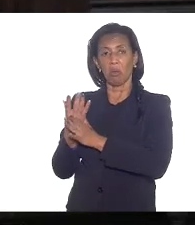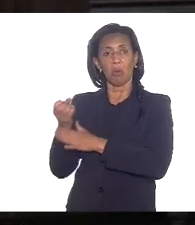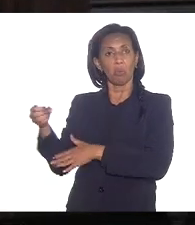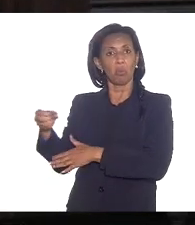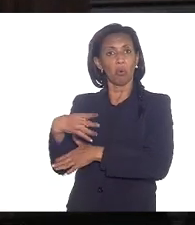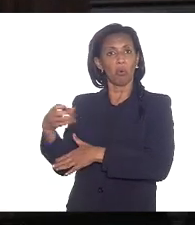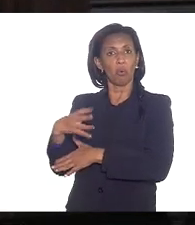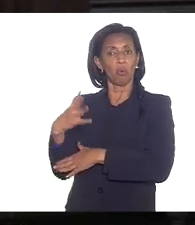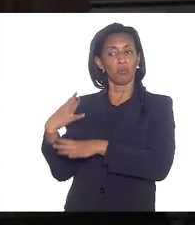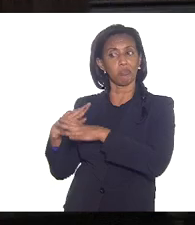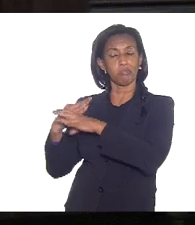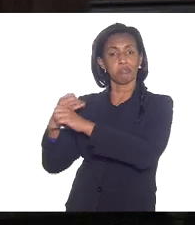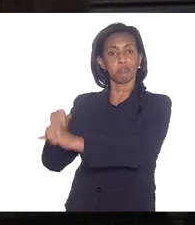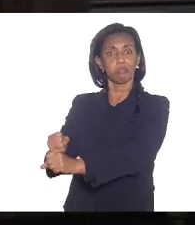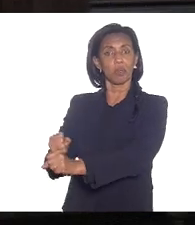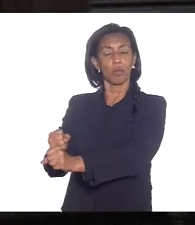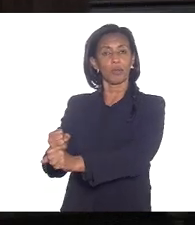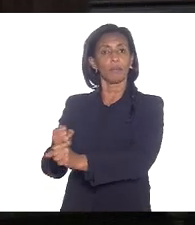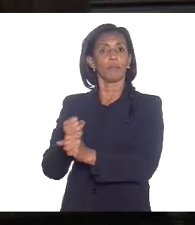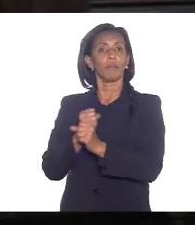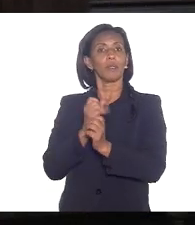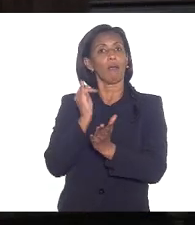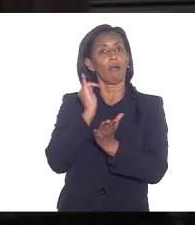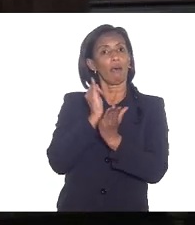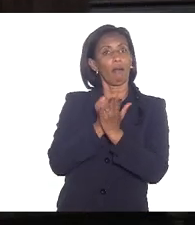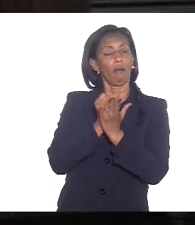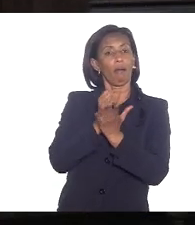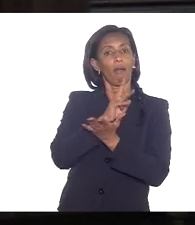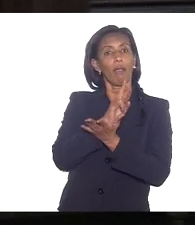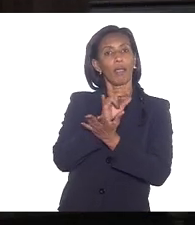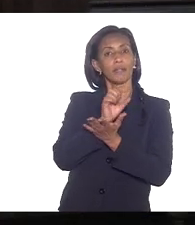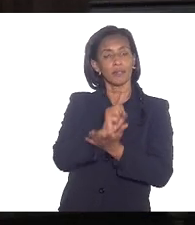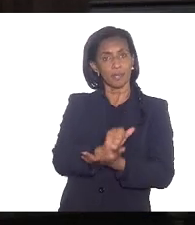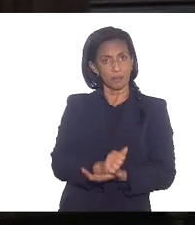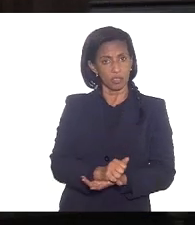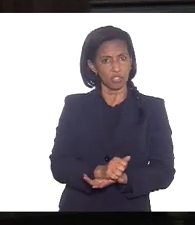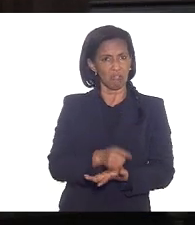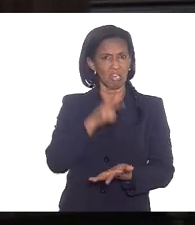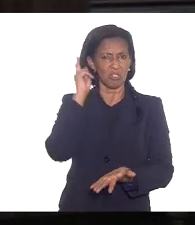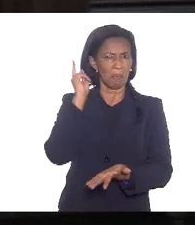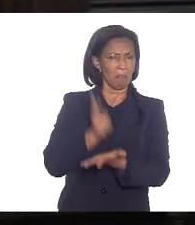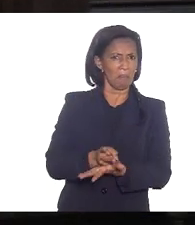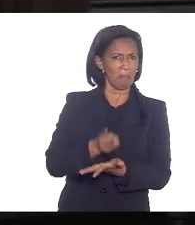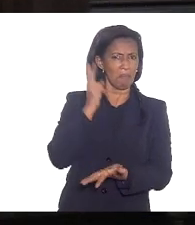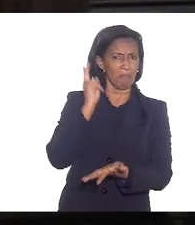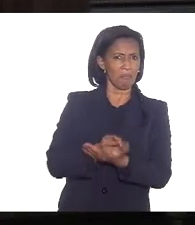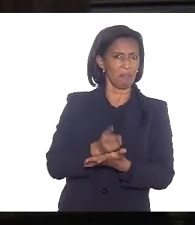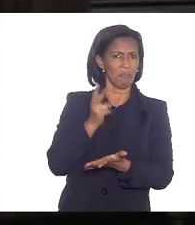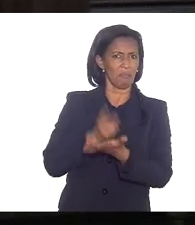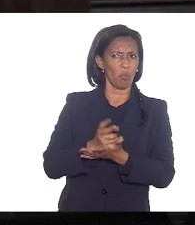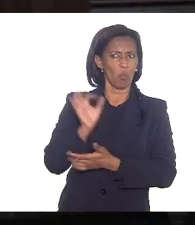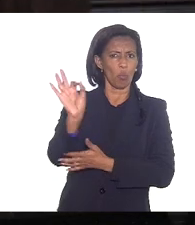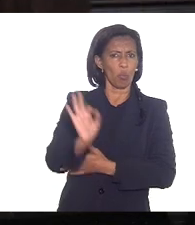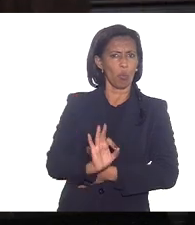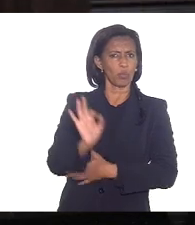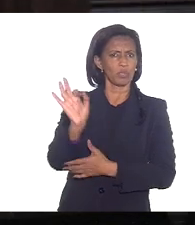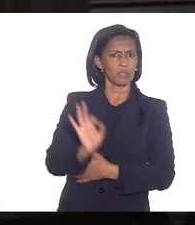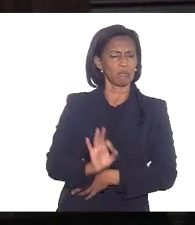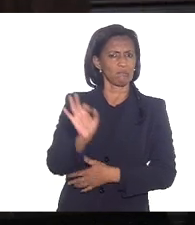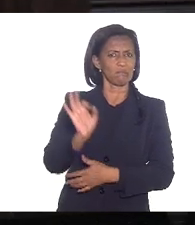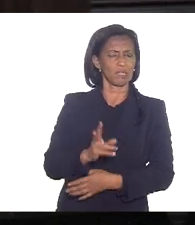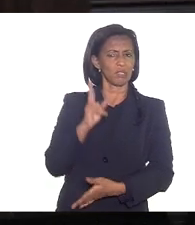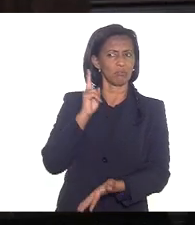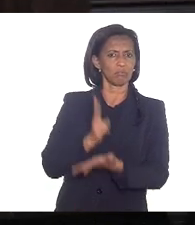para contabilizar as receitas ele usa os mesmos percentuais proporcionais